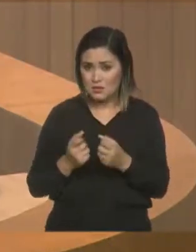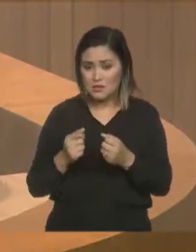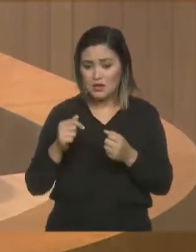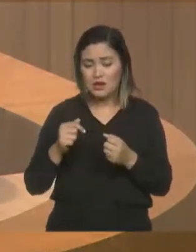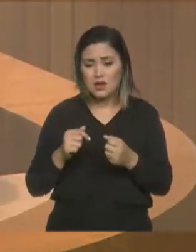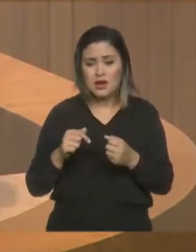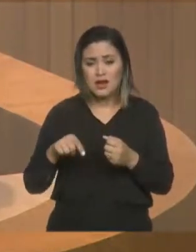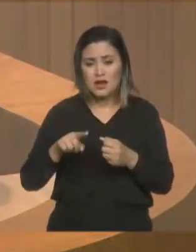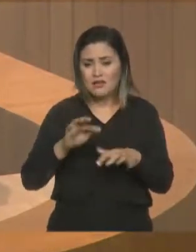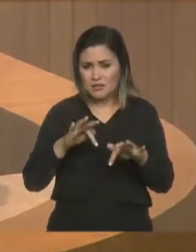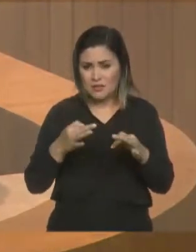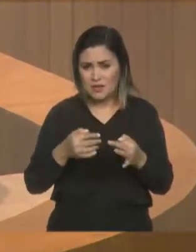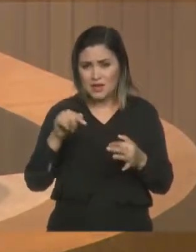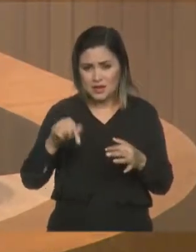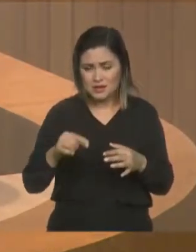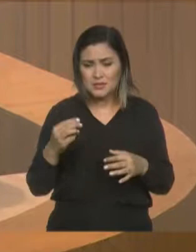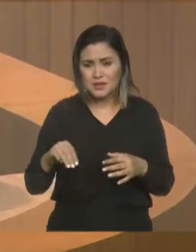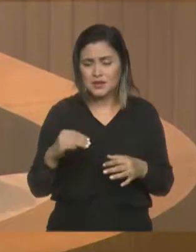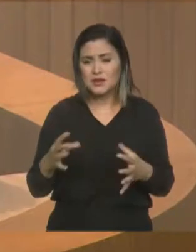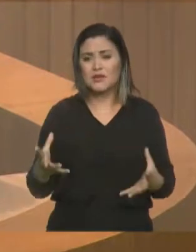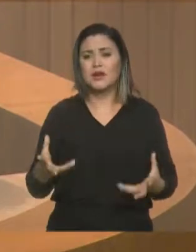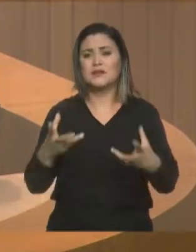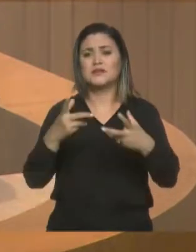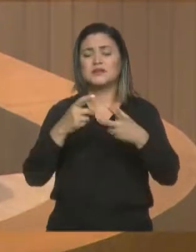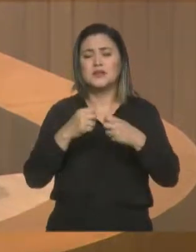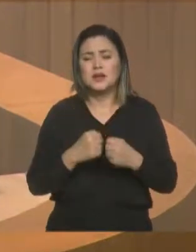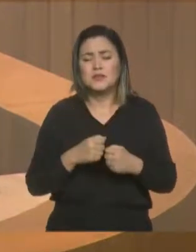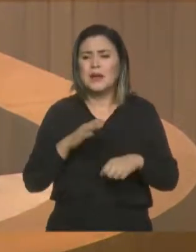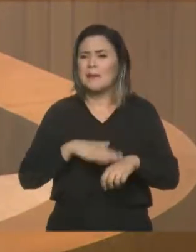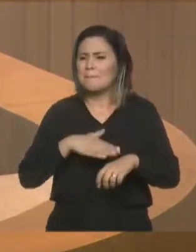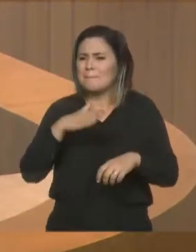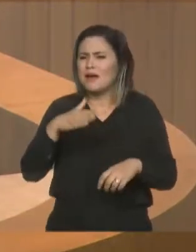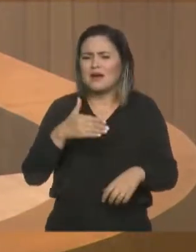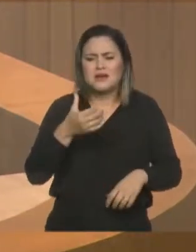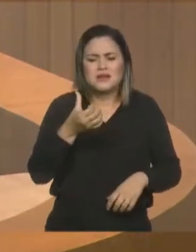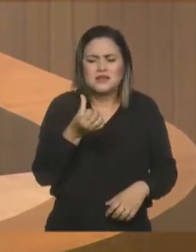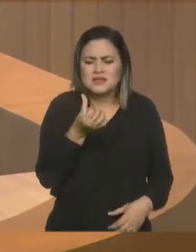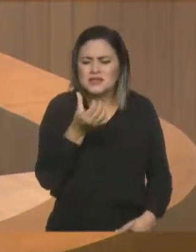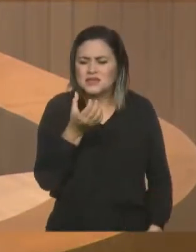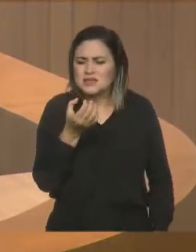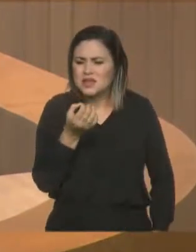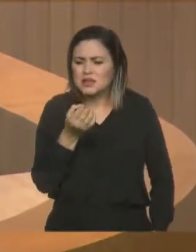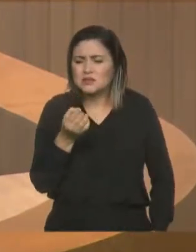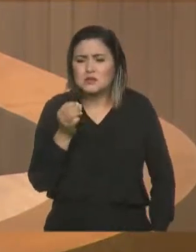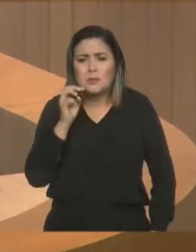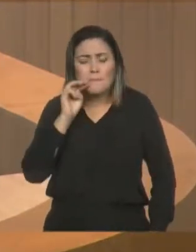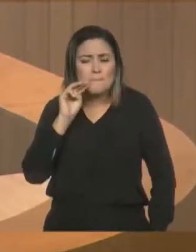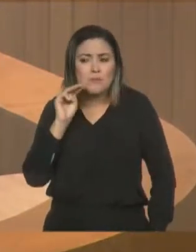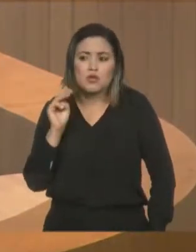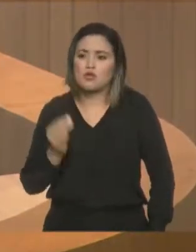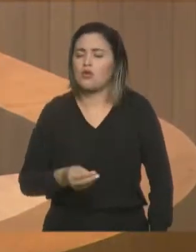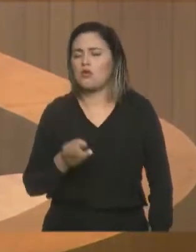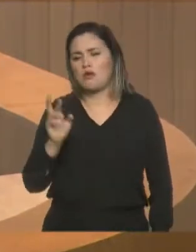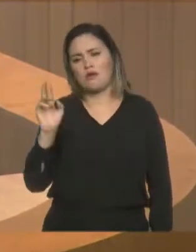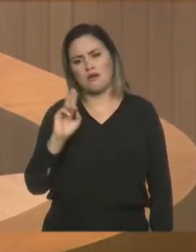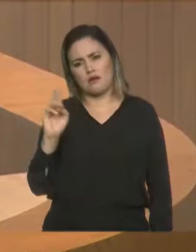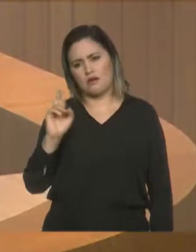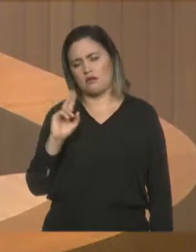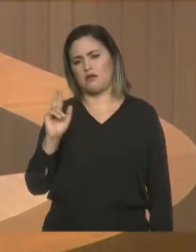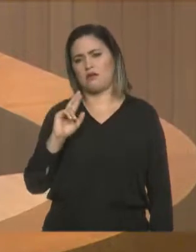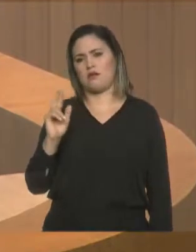reais. São mais de 150 mil famílias, pescadores, recebendo seguro-defeso. São 4 salários para